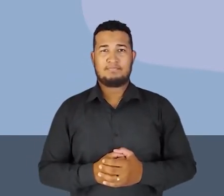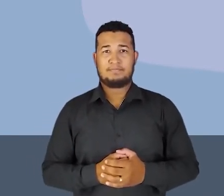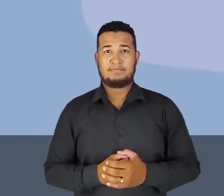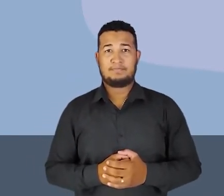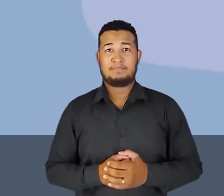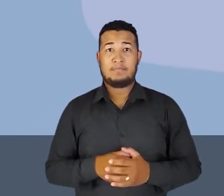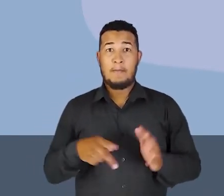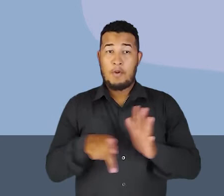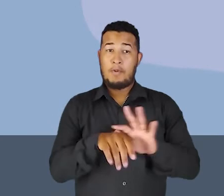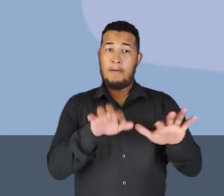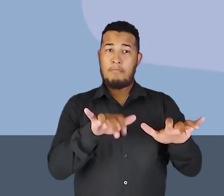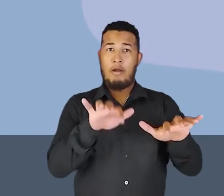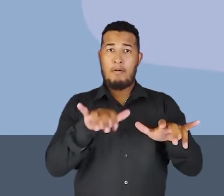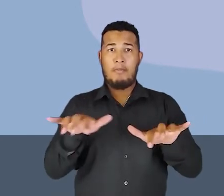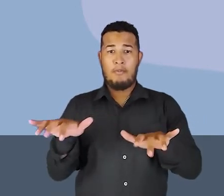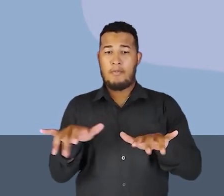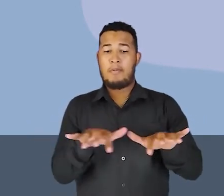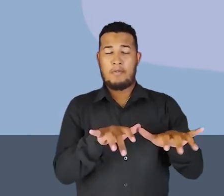Ao timbre do piano,